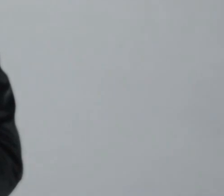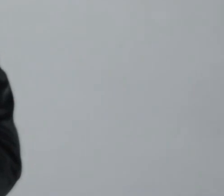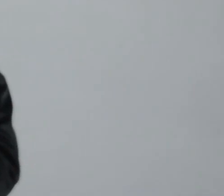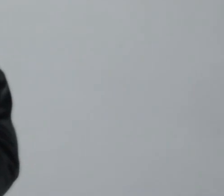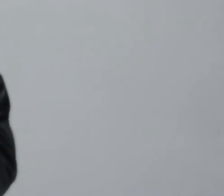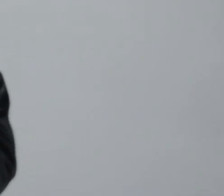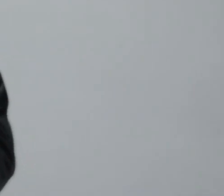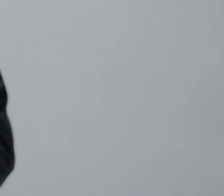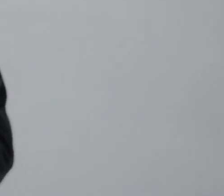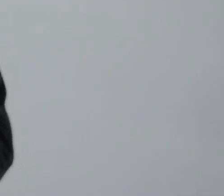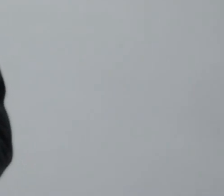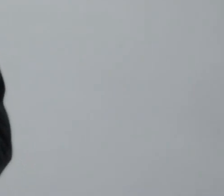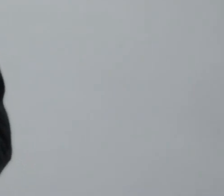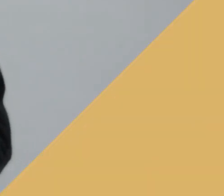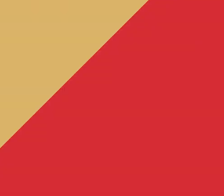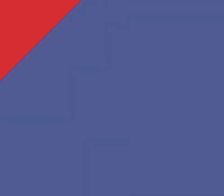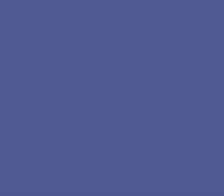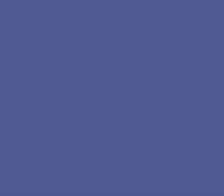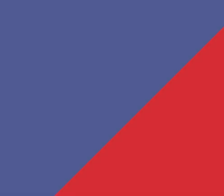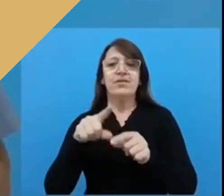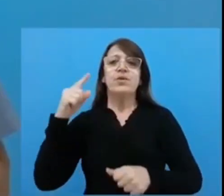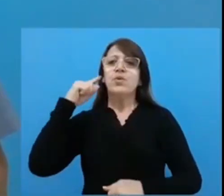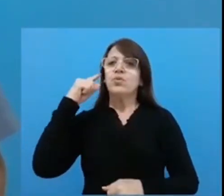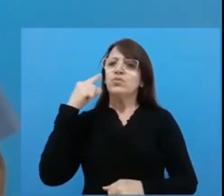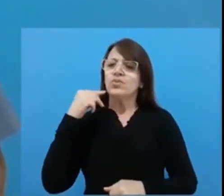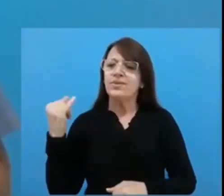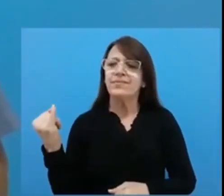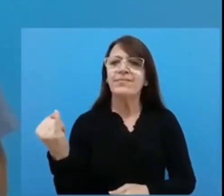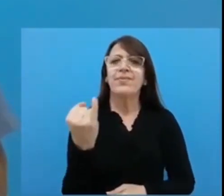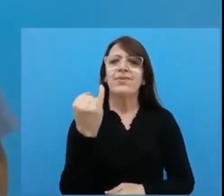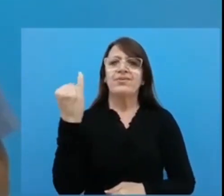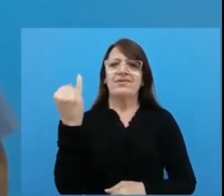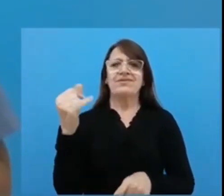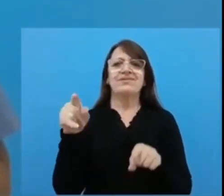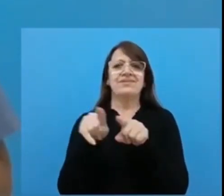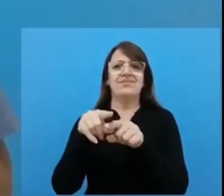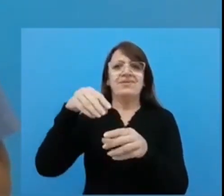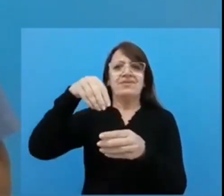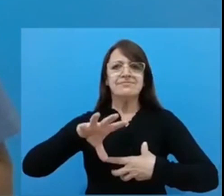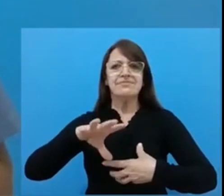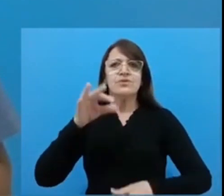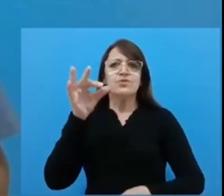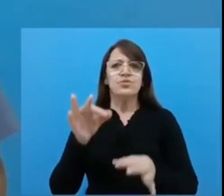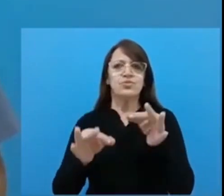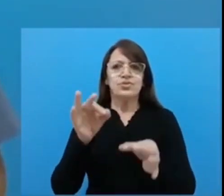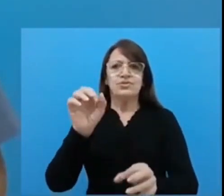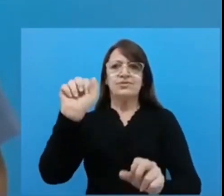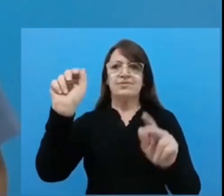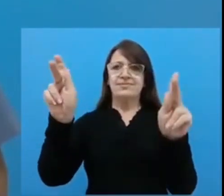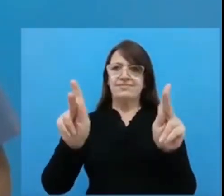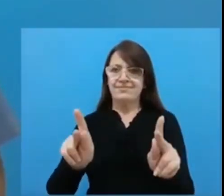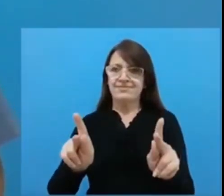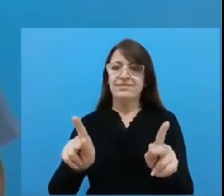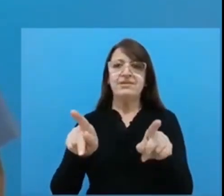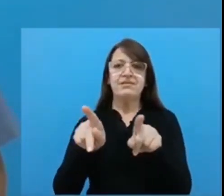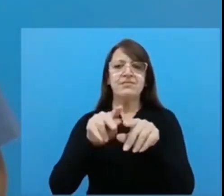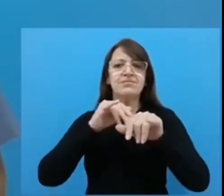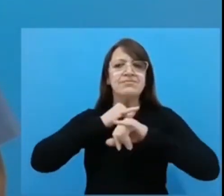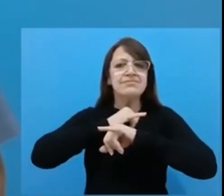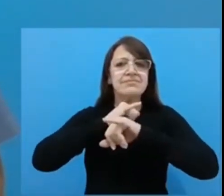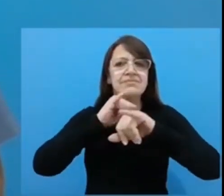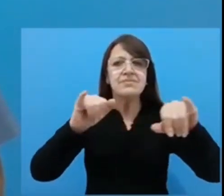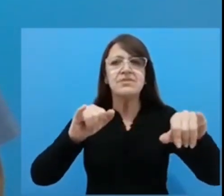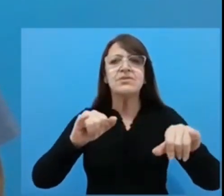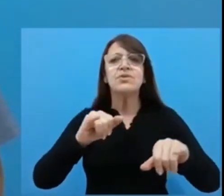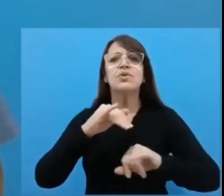hoje uma saudação à comunidade surda. O surdo tem o seu lugar na igreja também. Queremos deixar essa mensagem